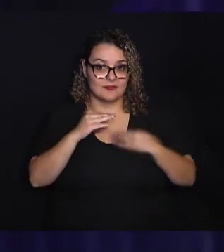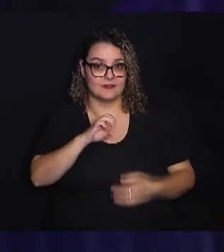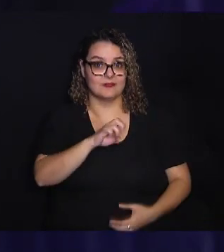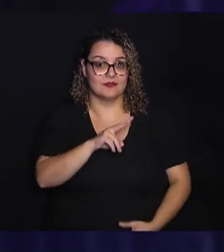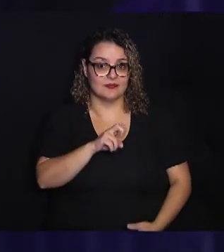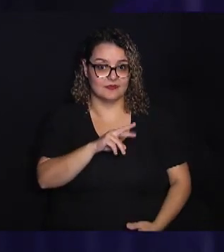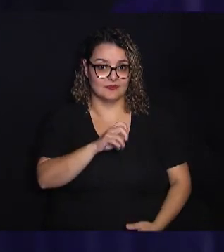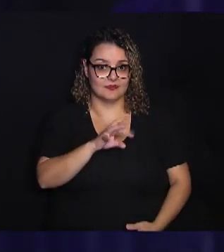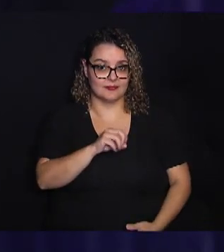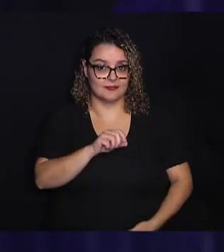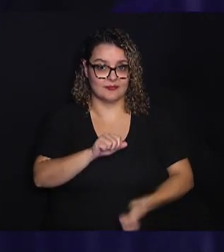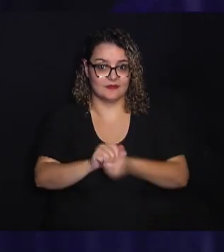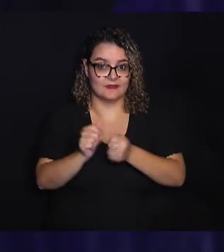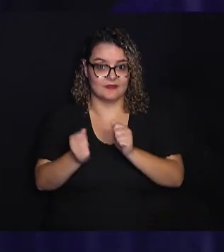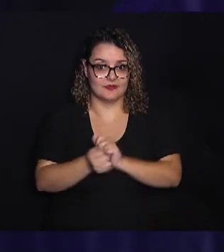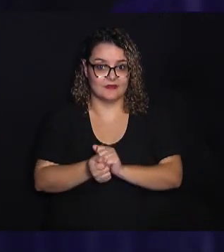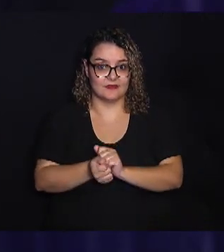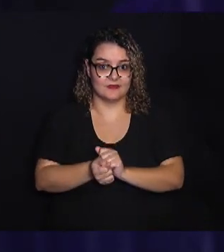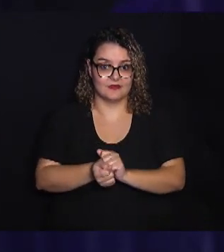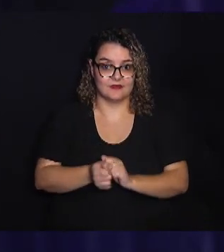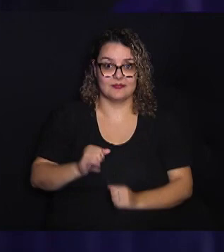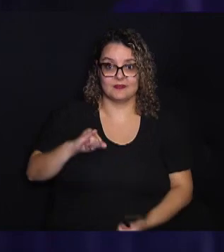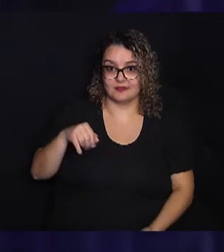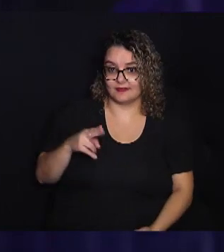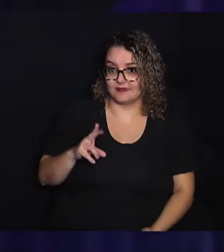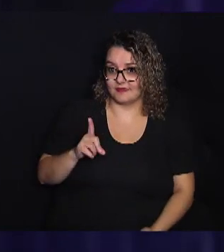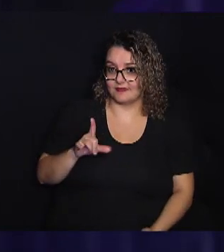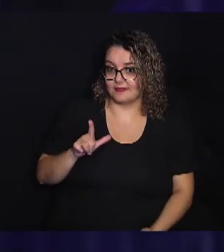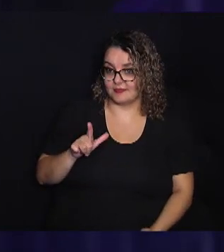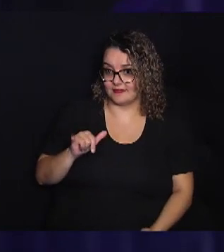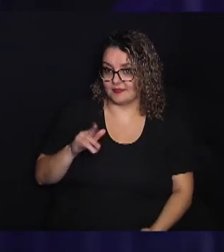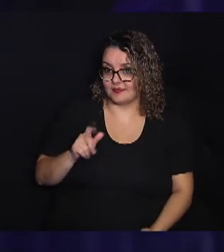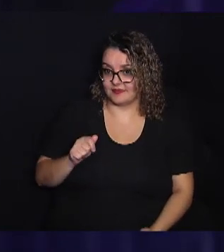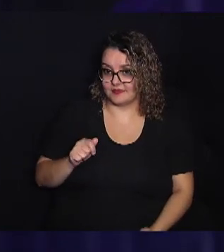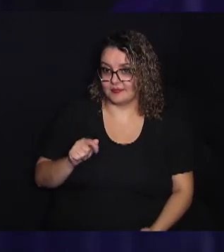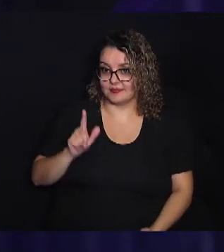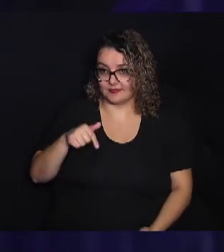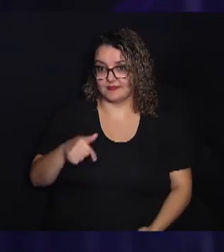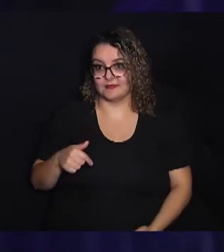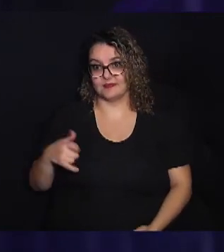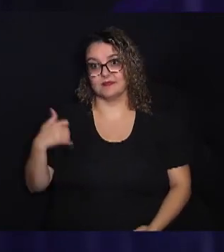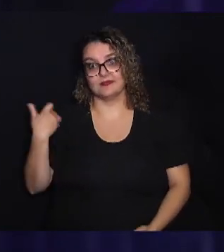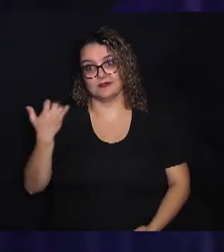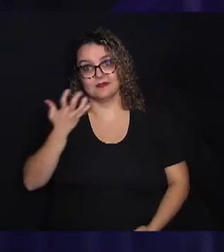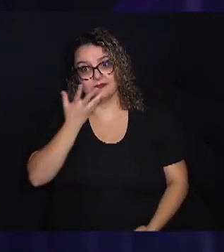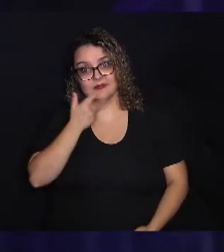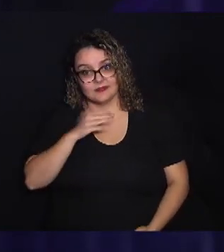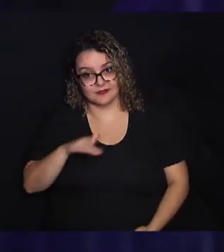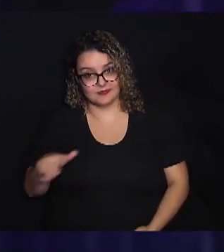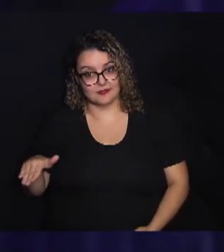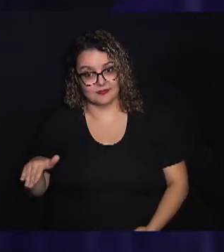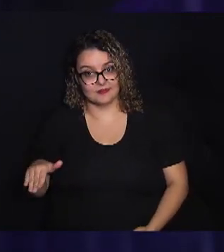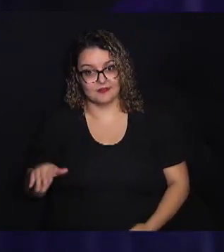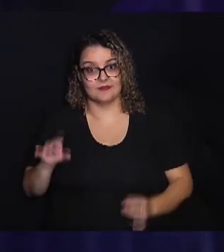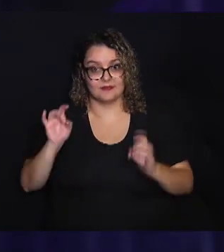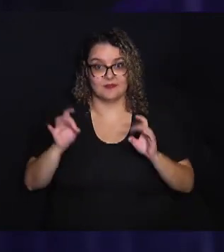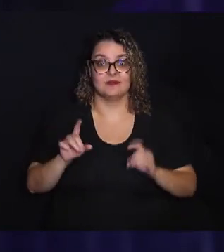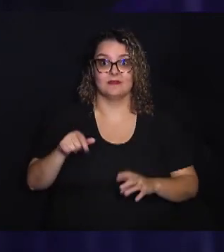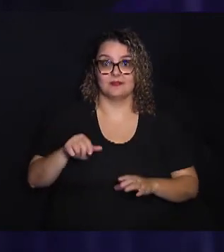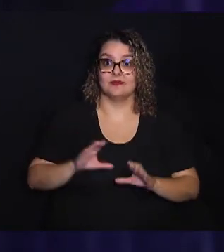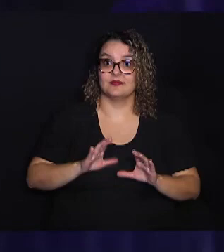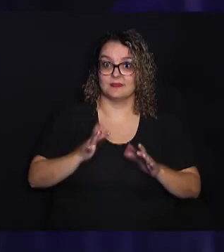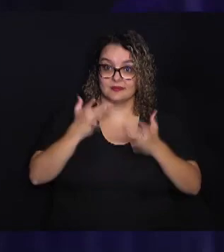Genari e adaptação dramatúrgica da Júlia Cavalcante. Embora seja classificado como infantil, realmente é um espetáculo